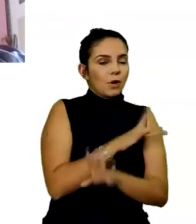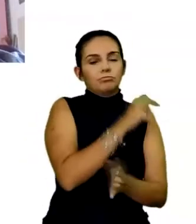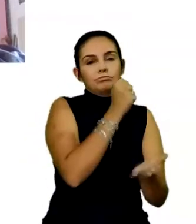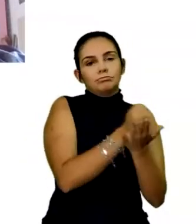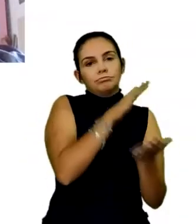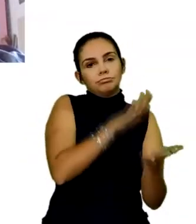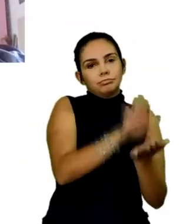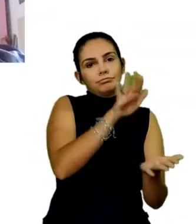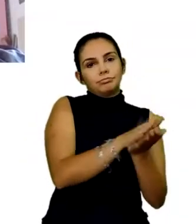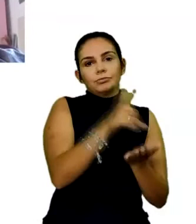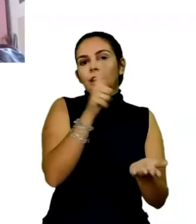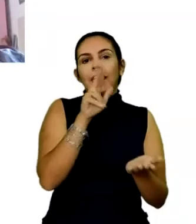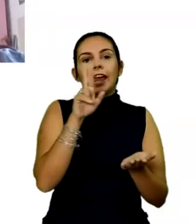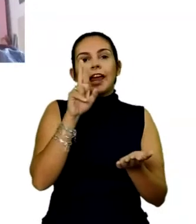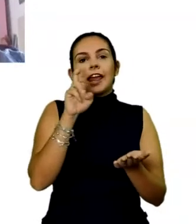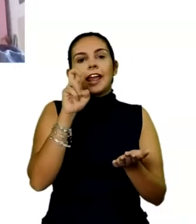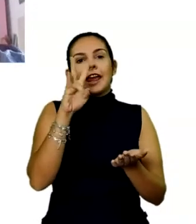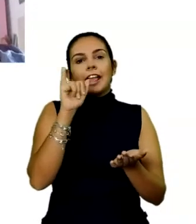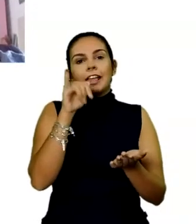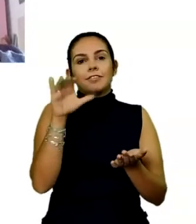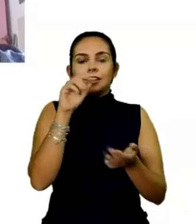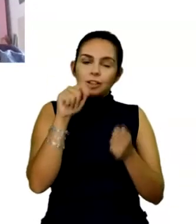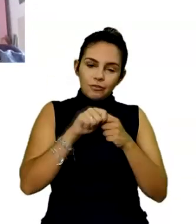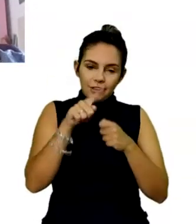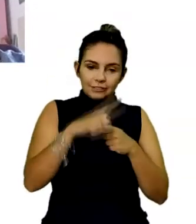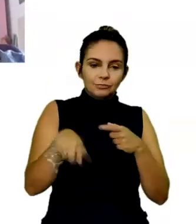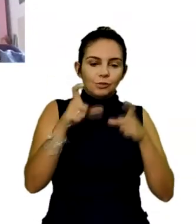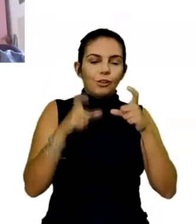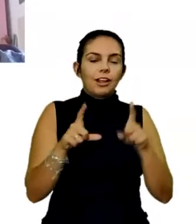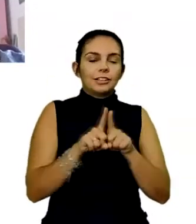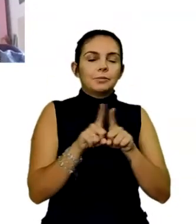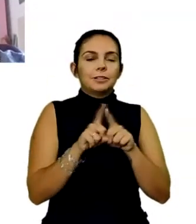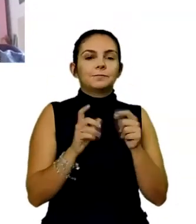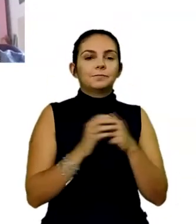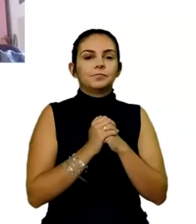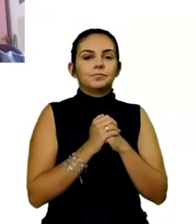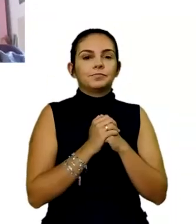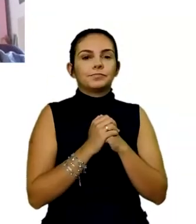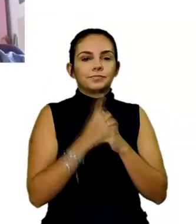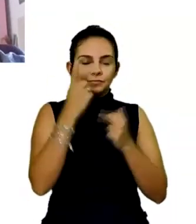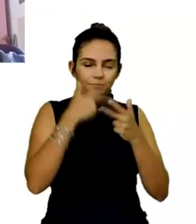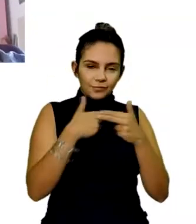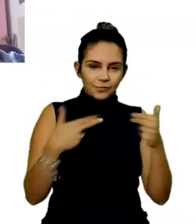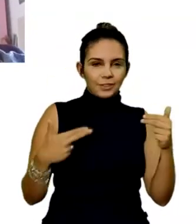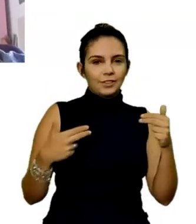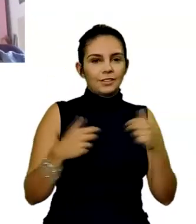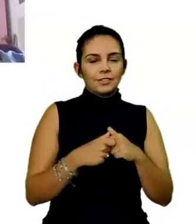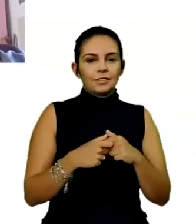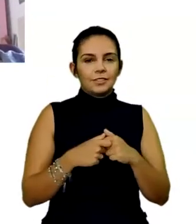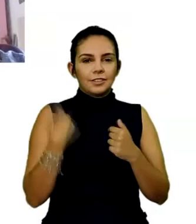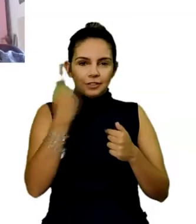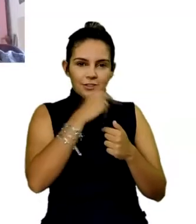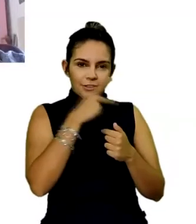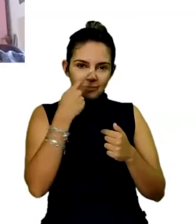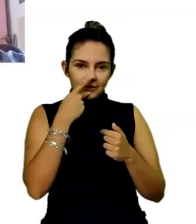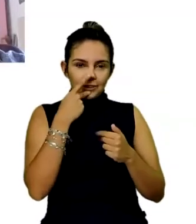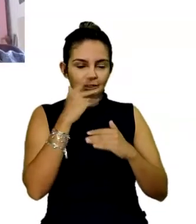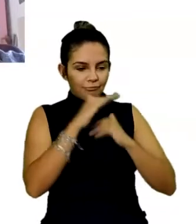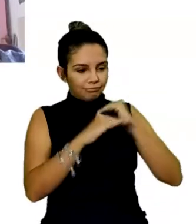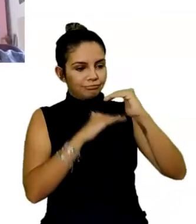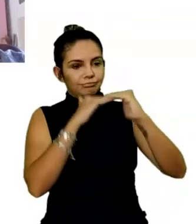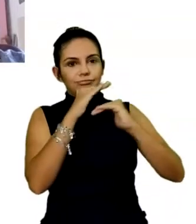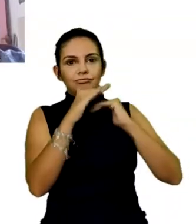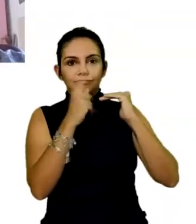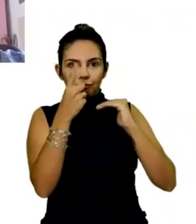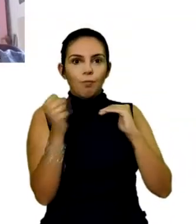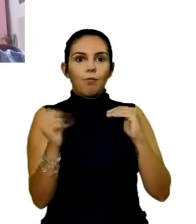nem revisão, porque a revisão a gente faz por aqui também. Então, também é uma coisa que, nós estamos falando em evolução,